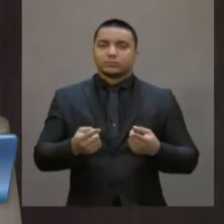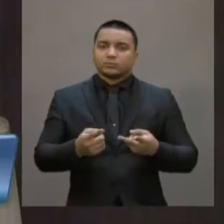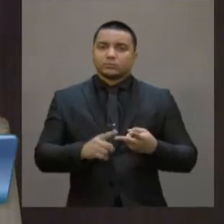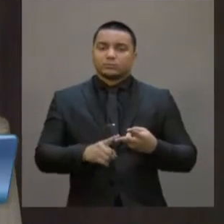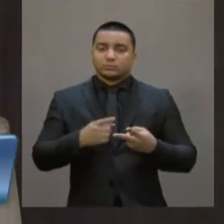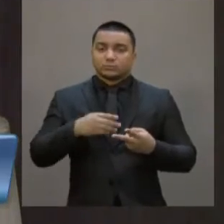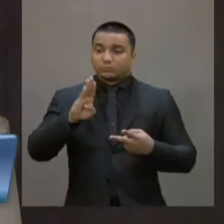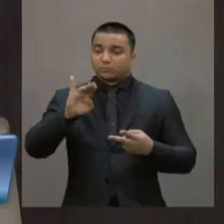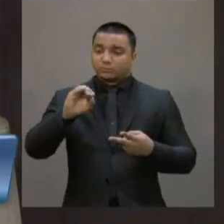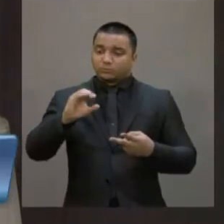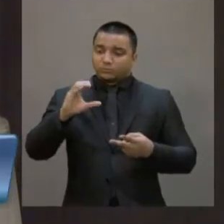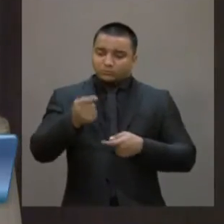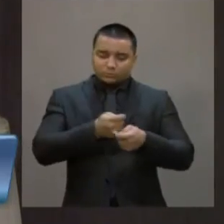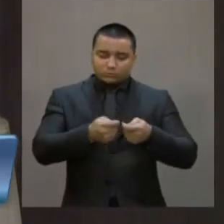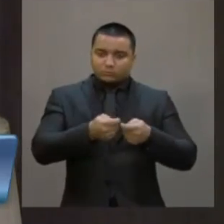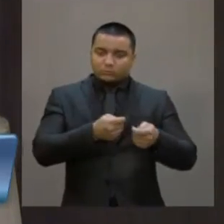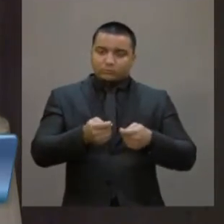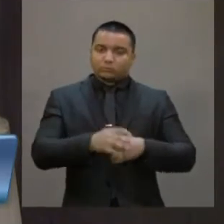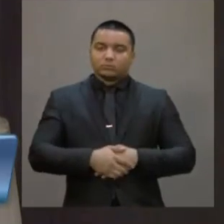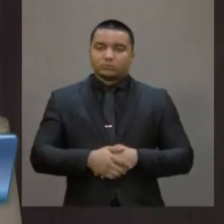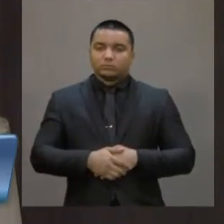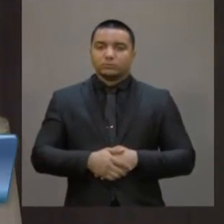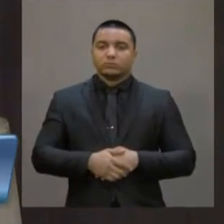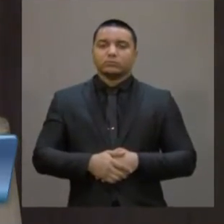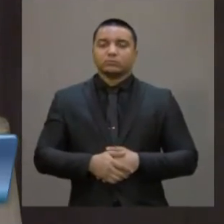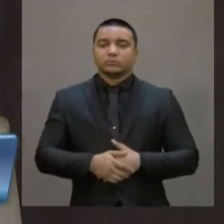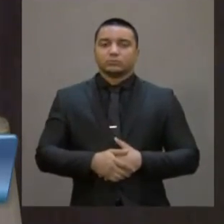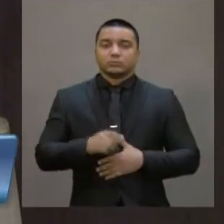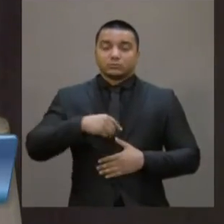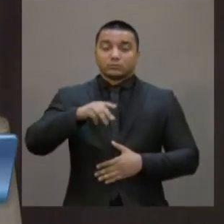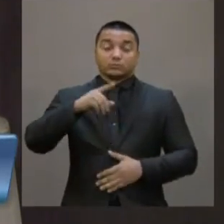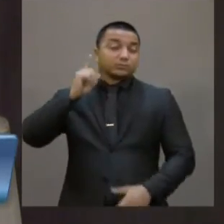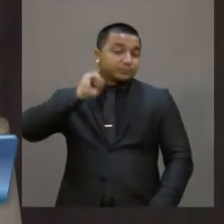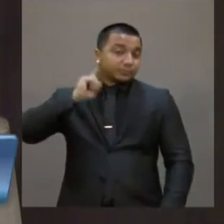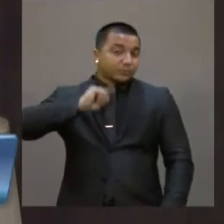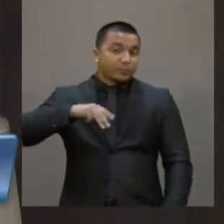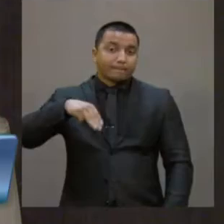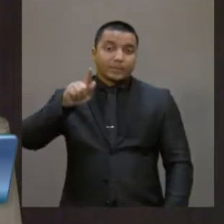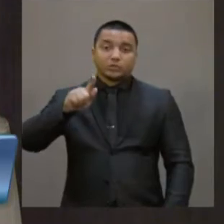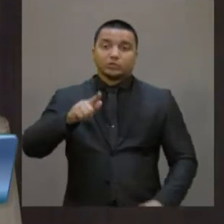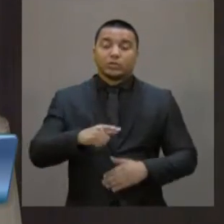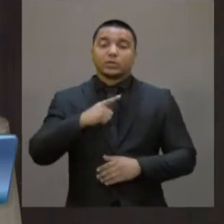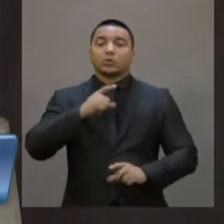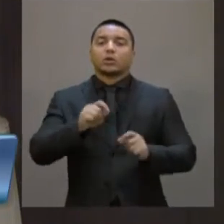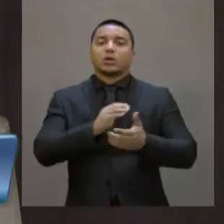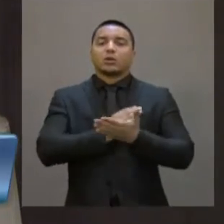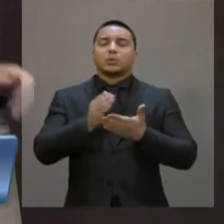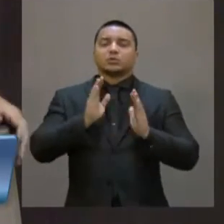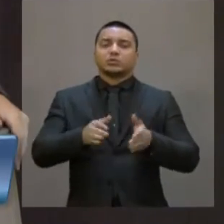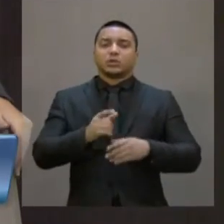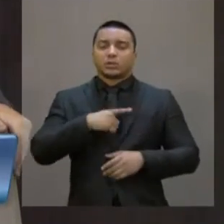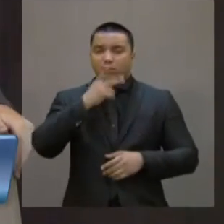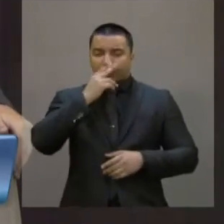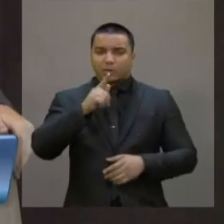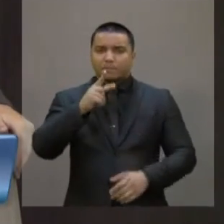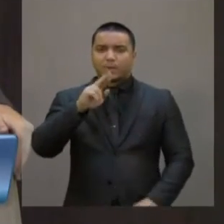os biocontroles. Agora mesmo, nessa semana, né, Minas Gerais fez o lançamento do controle de pragas